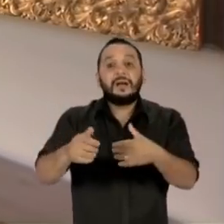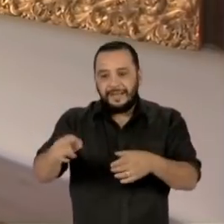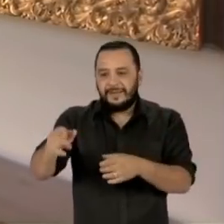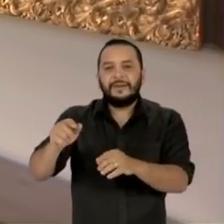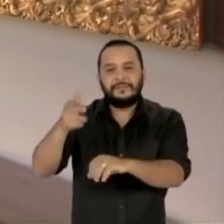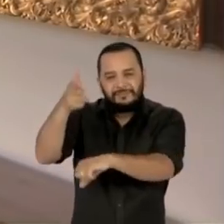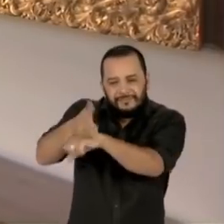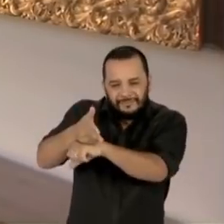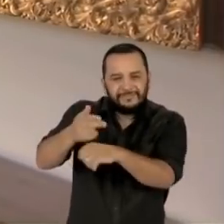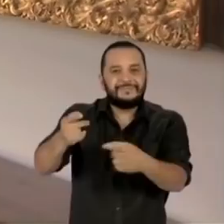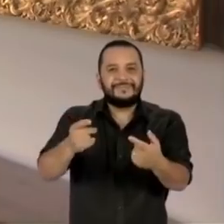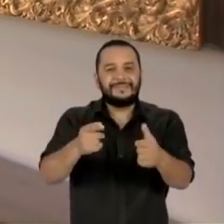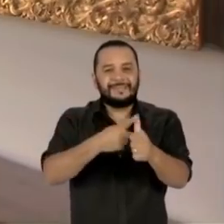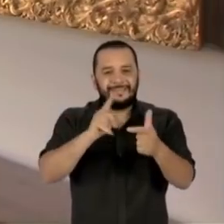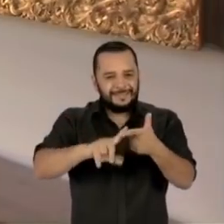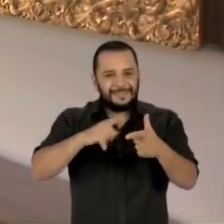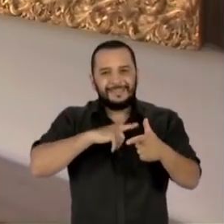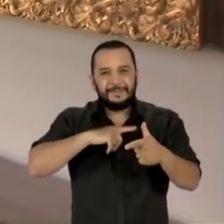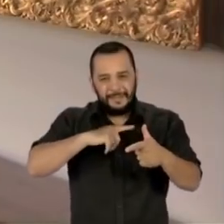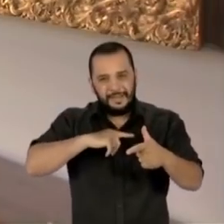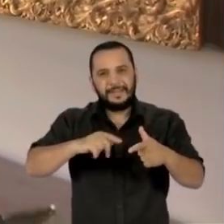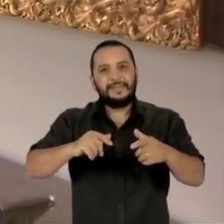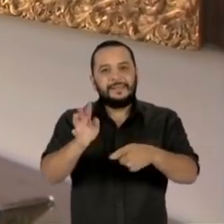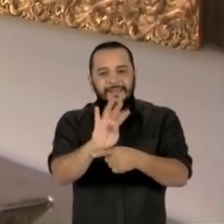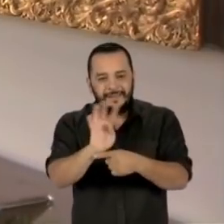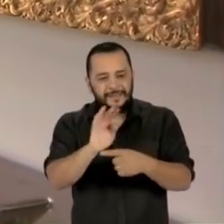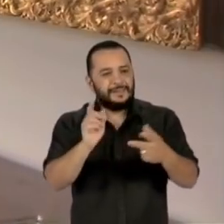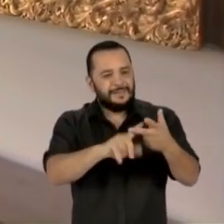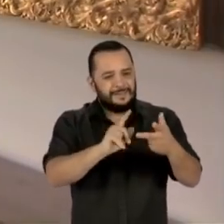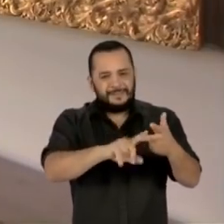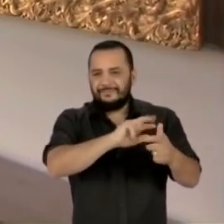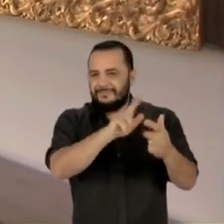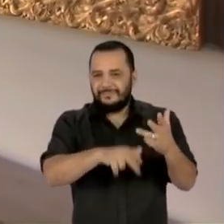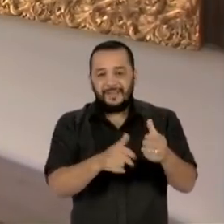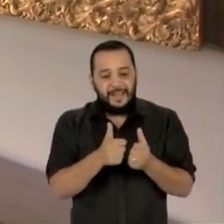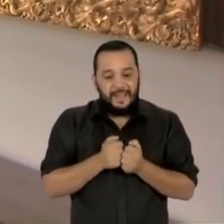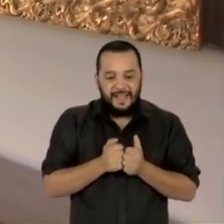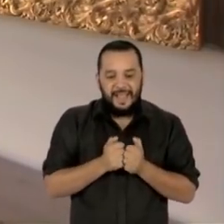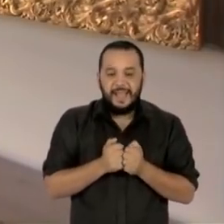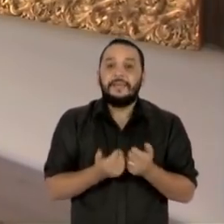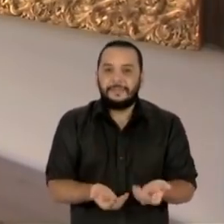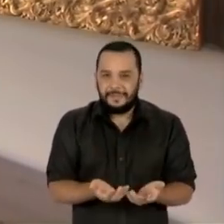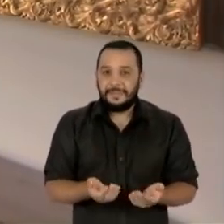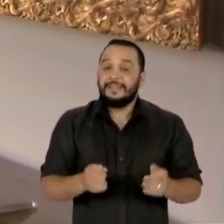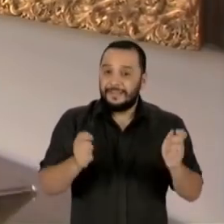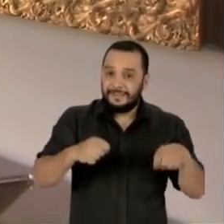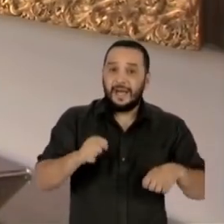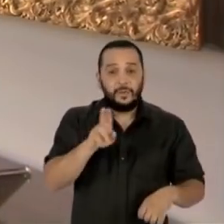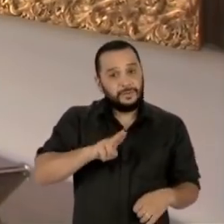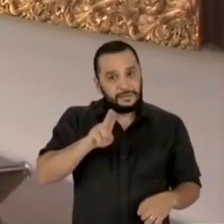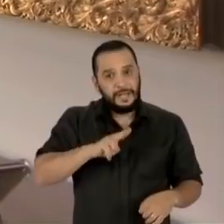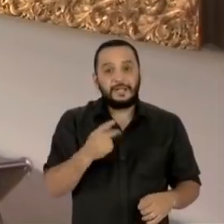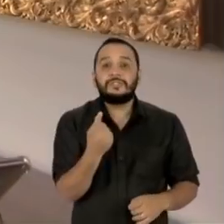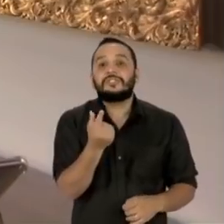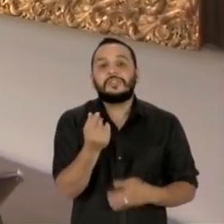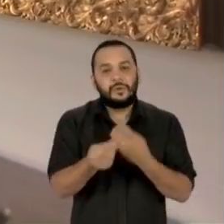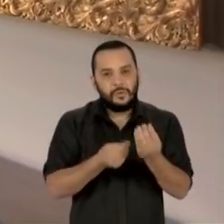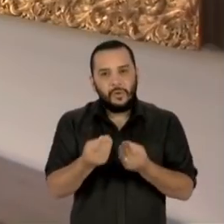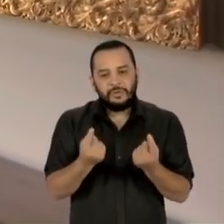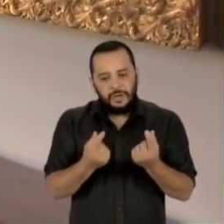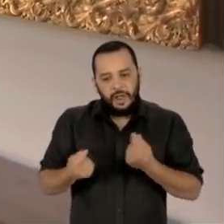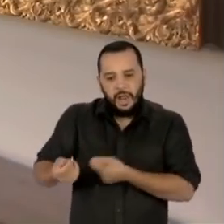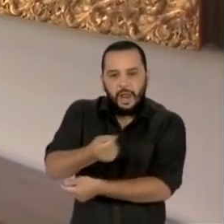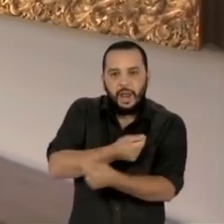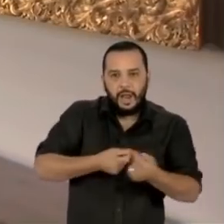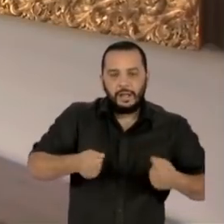produtoras e distribuidoras a desenvolvedora de games use o prendedor de ser a opção de usar o dinheiro também como capital de